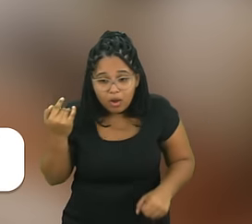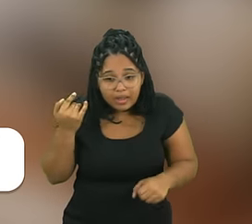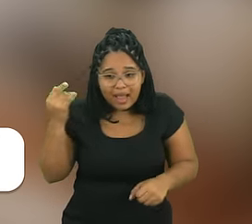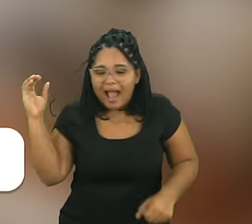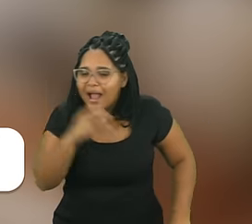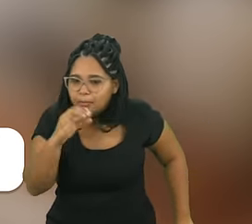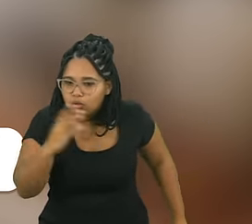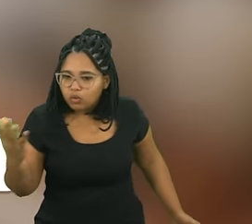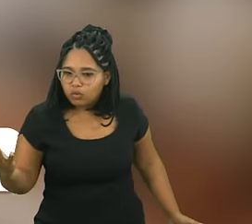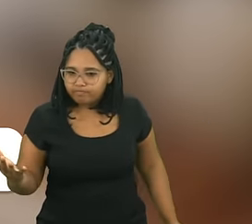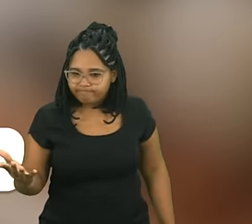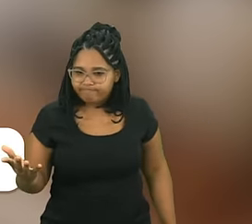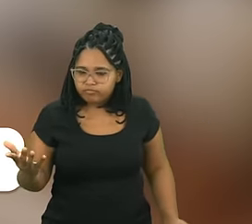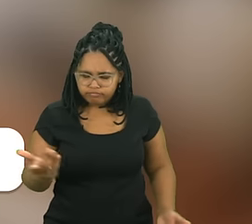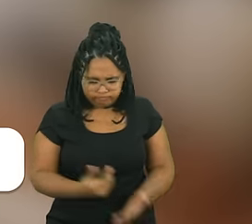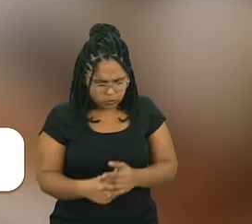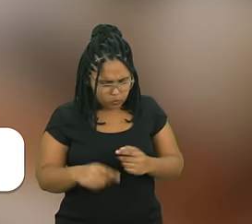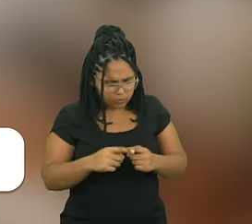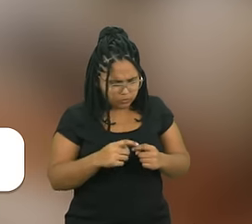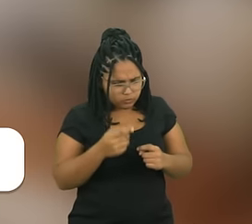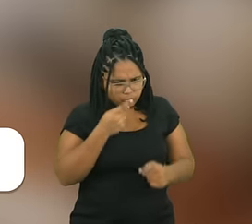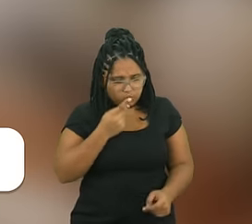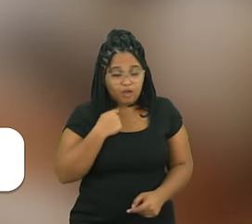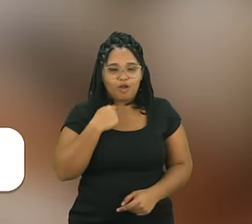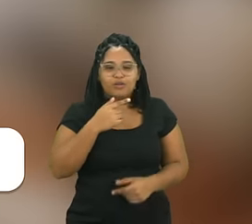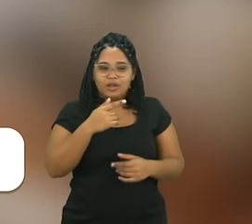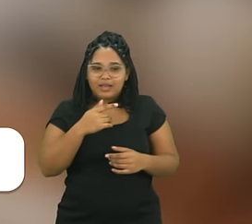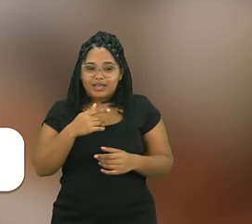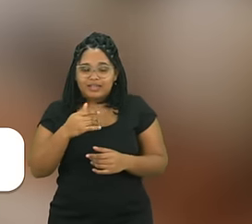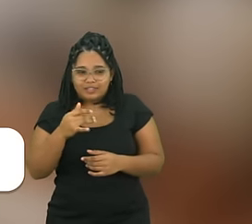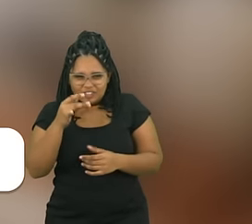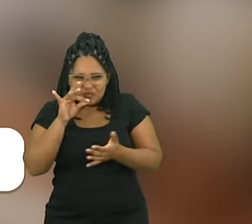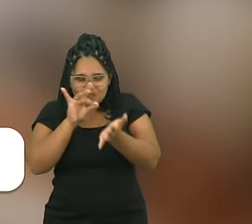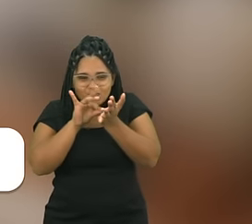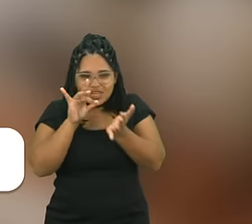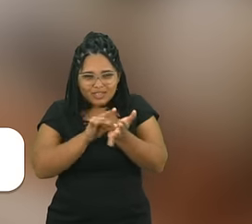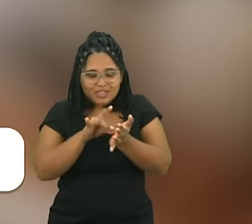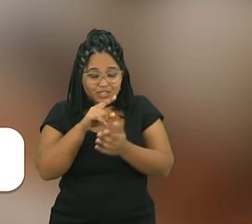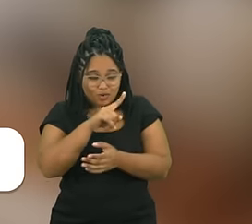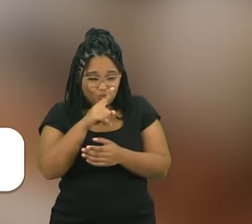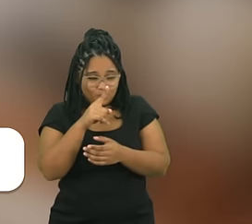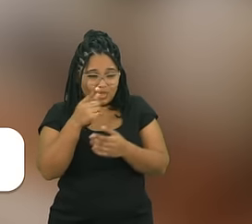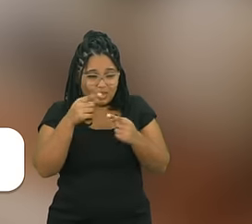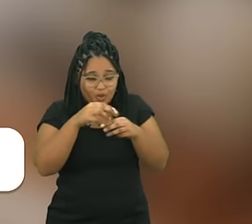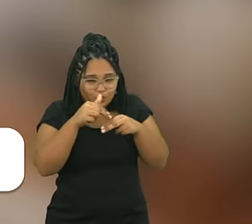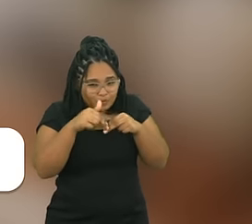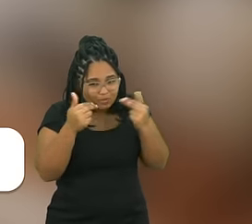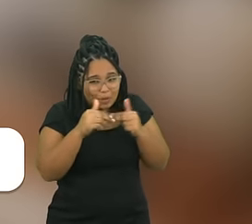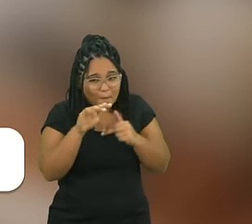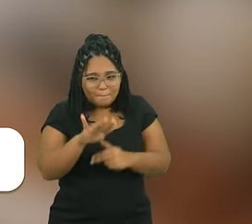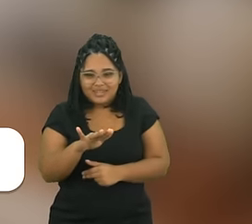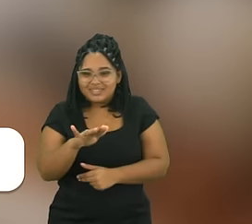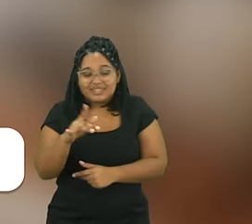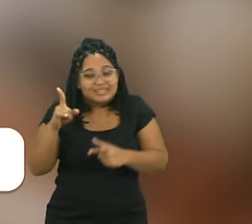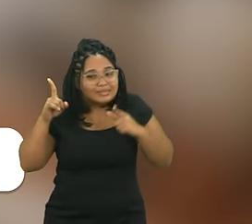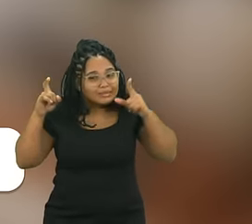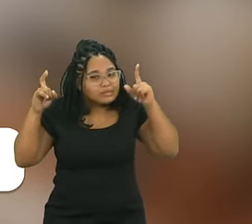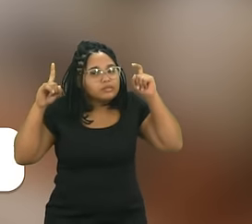médico disse: olha, eu vou ser bastante sincero com vocês, eu vou operar, mas é um risco muito grande de